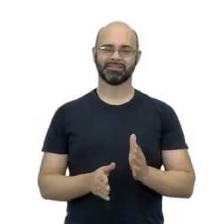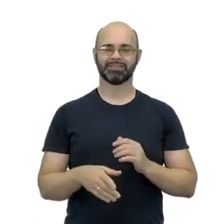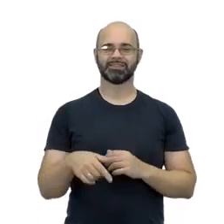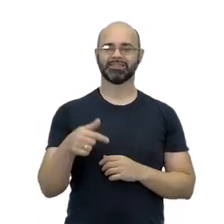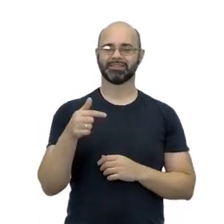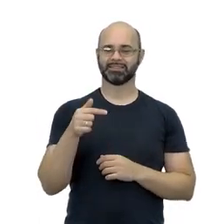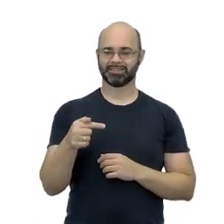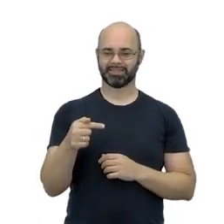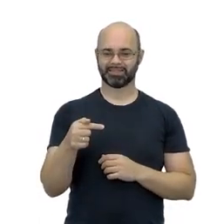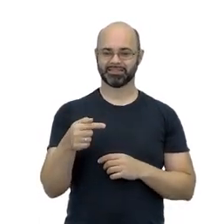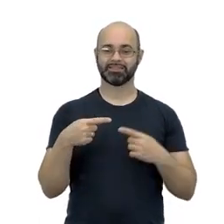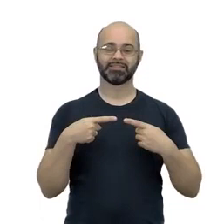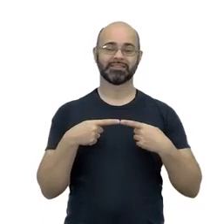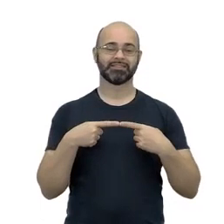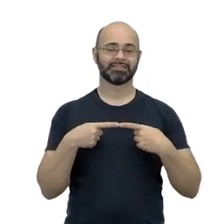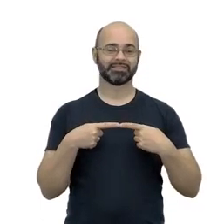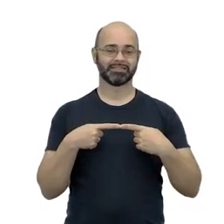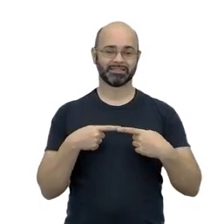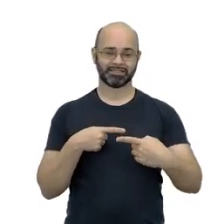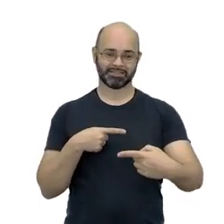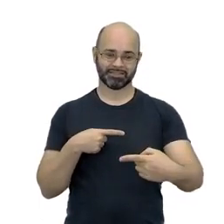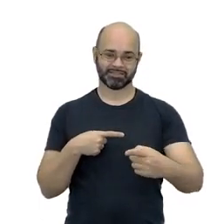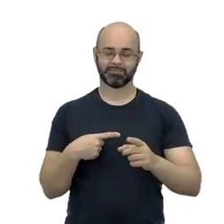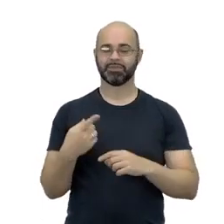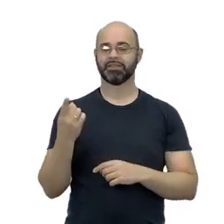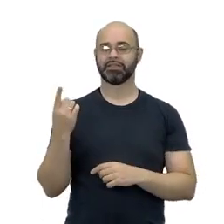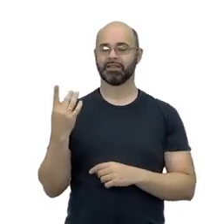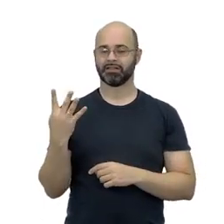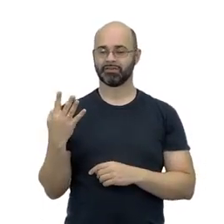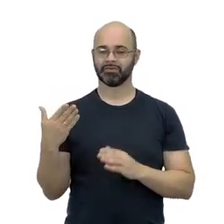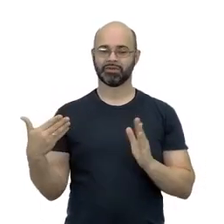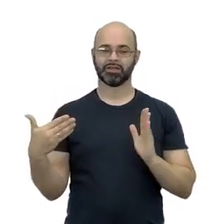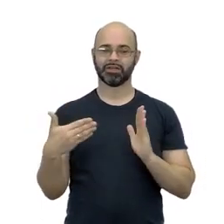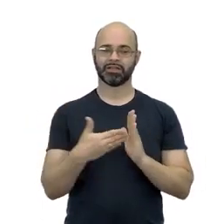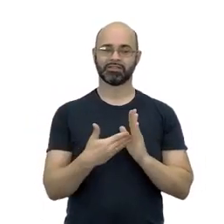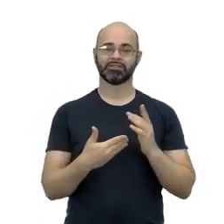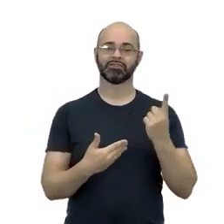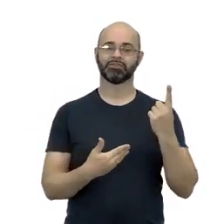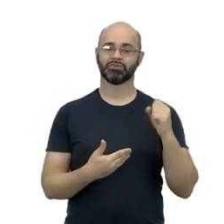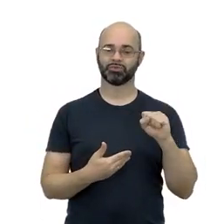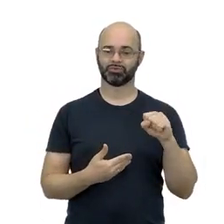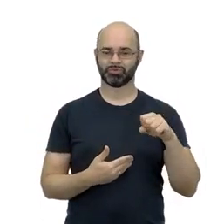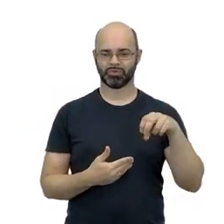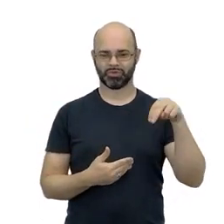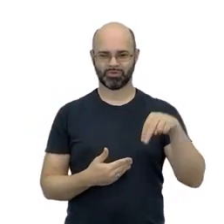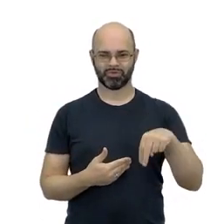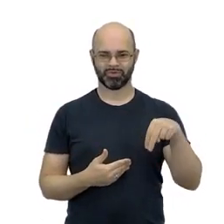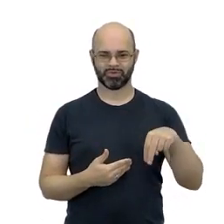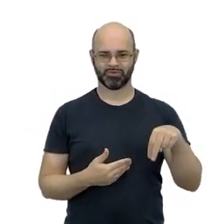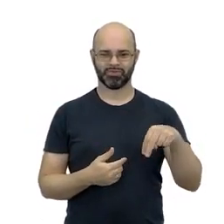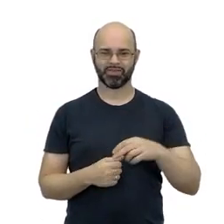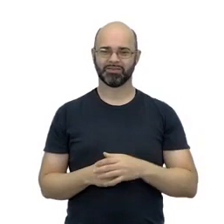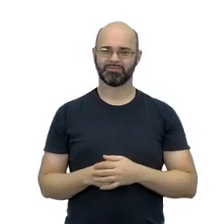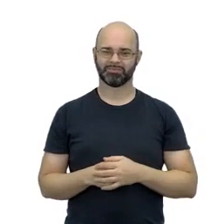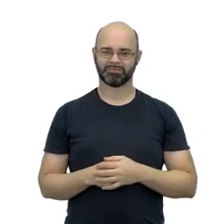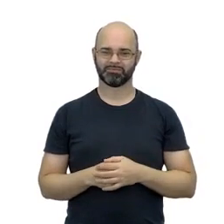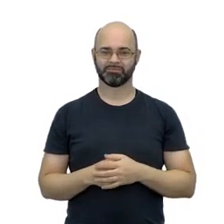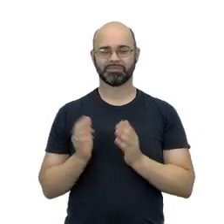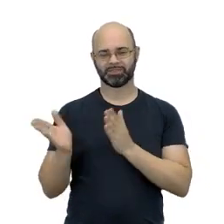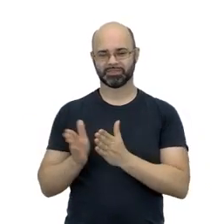de 14 a 18 de novembro, né? Relativo, portanto, à sequência número